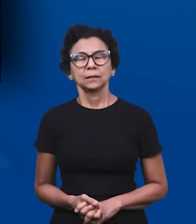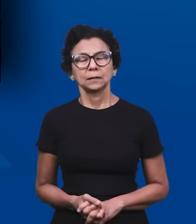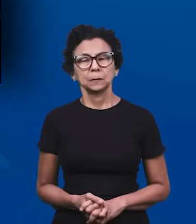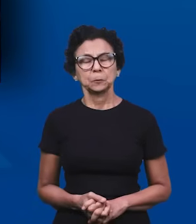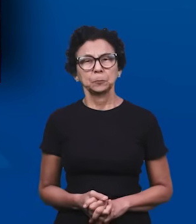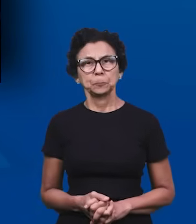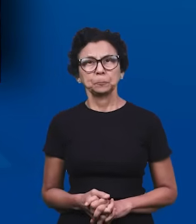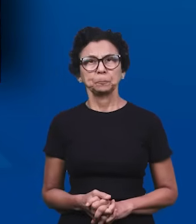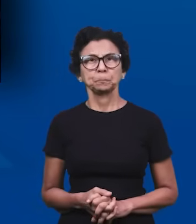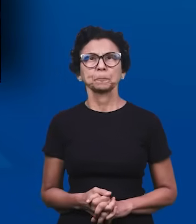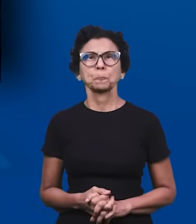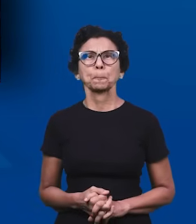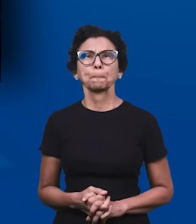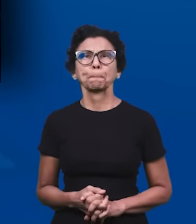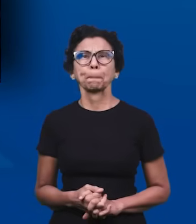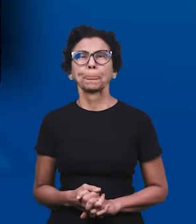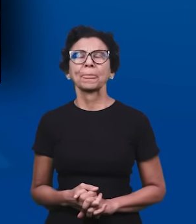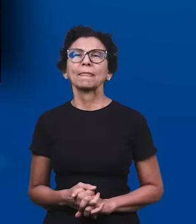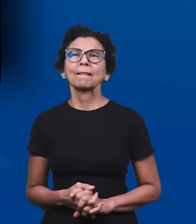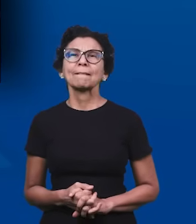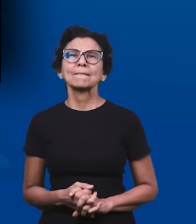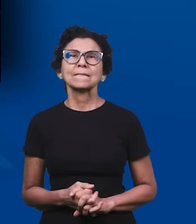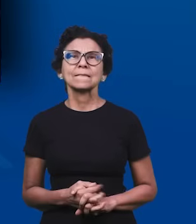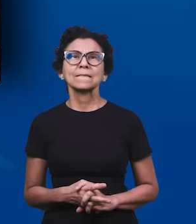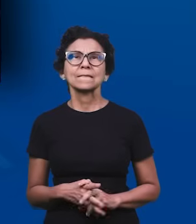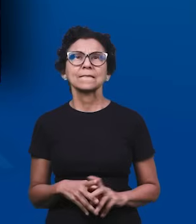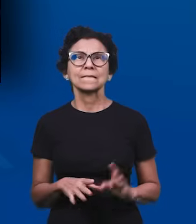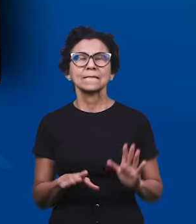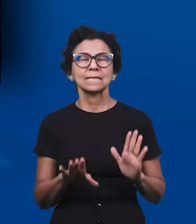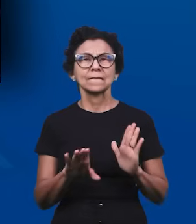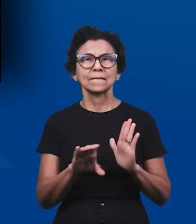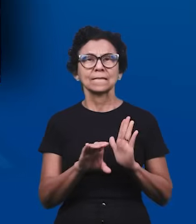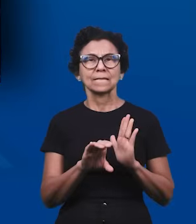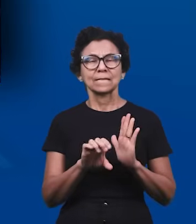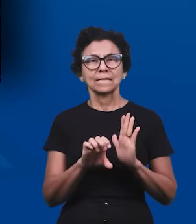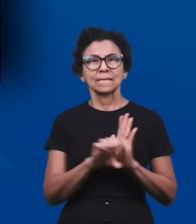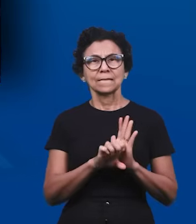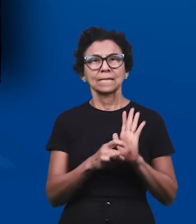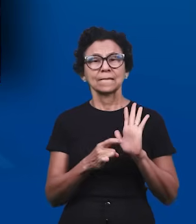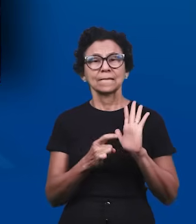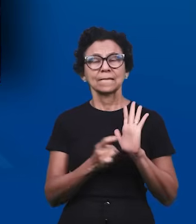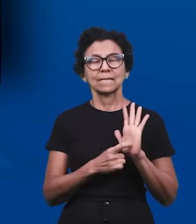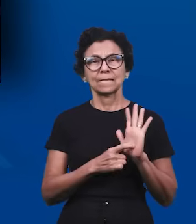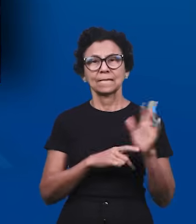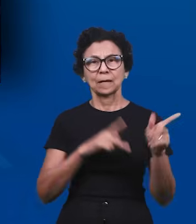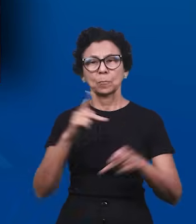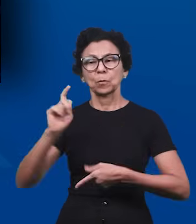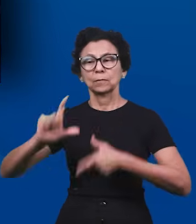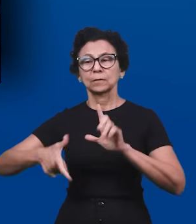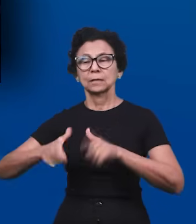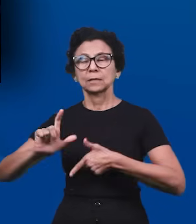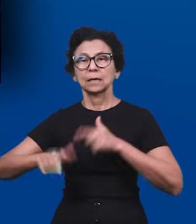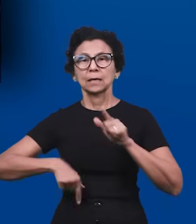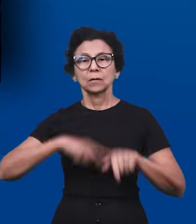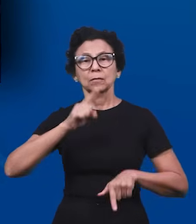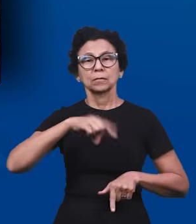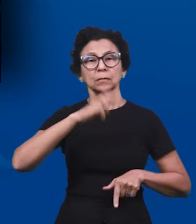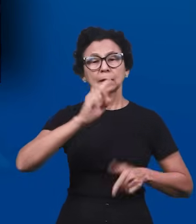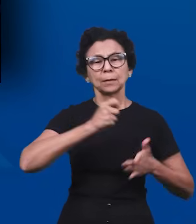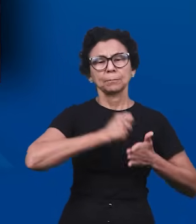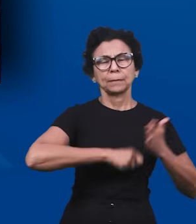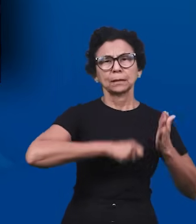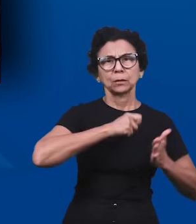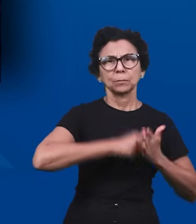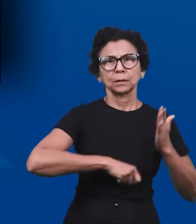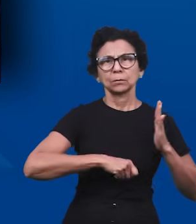lendo Êxodo capítulo 14, versos 13 e 14a, quem batalhou pelo povo de Israel e batalha por